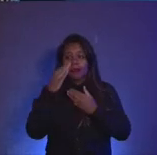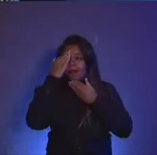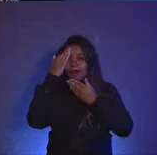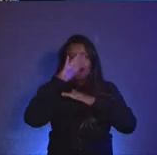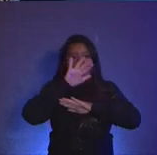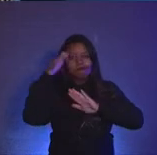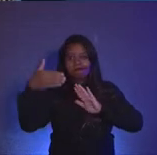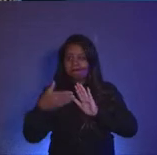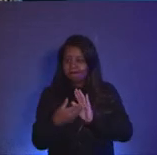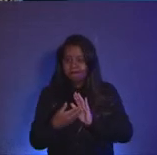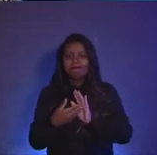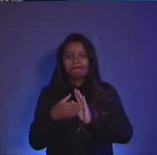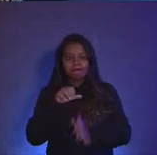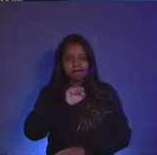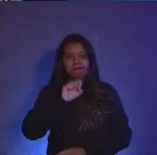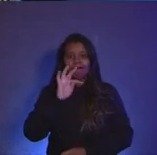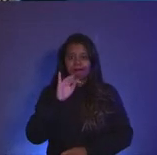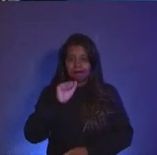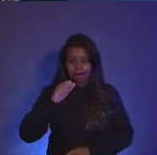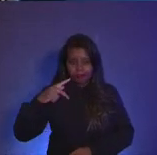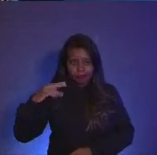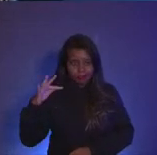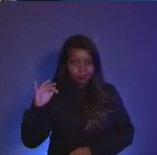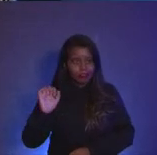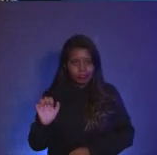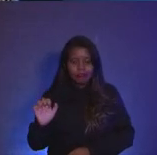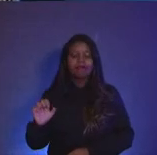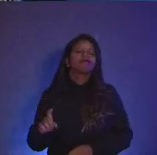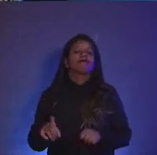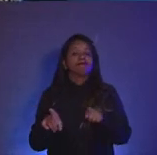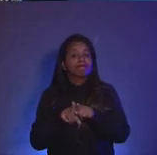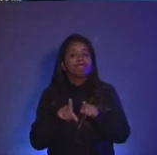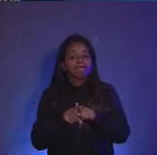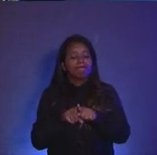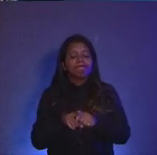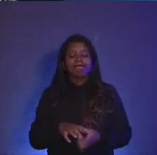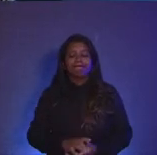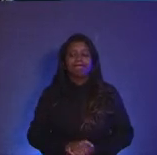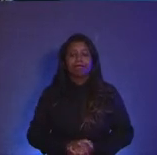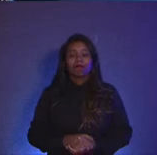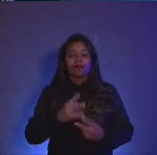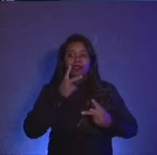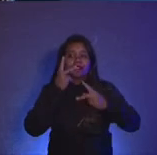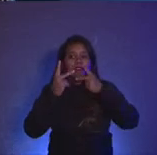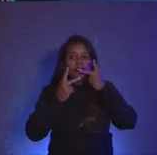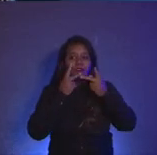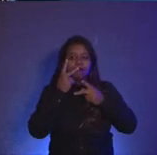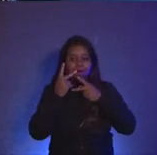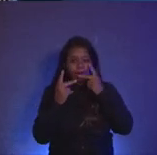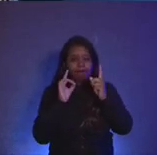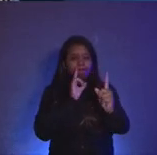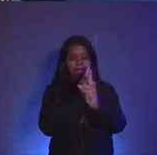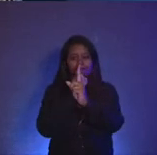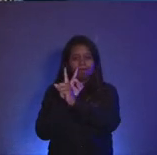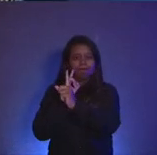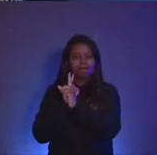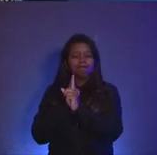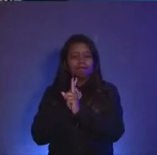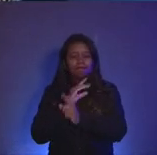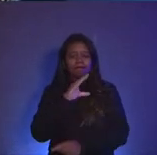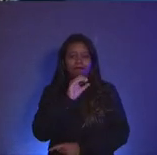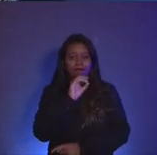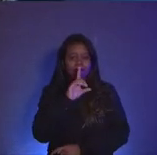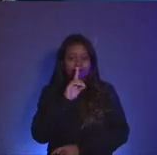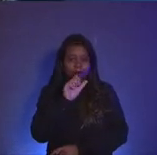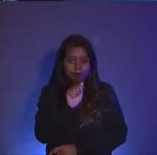toda a equipe de staff que está aqui também dando esse apoio. E dizer, gente, que o nosso próximo encontro provavelmente vai ser o CODA